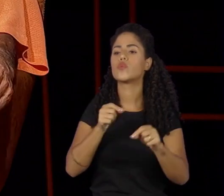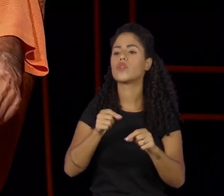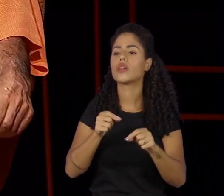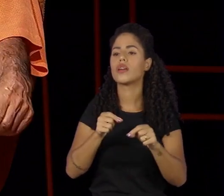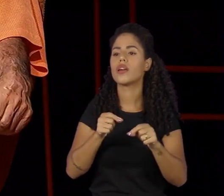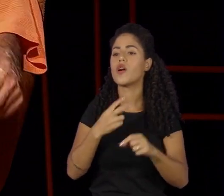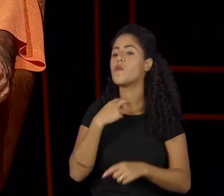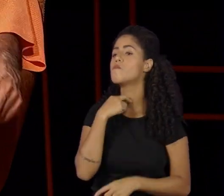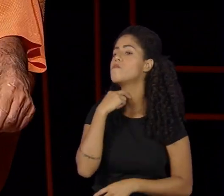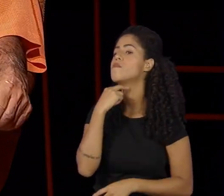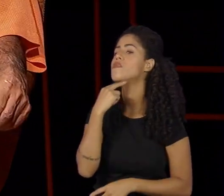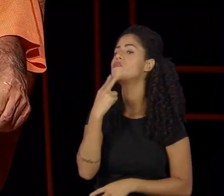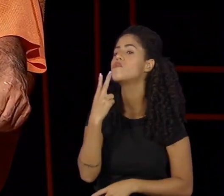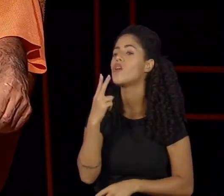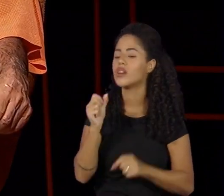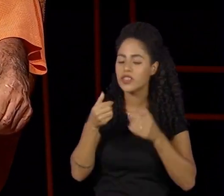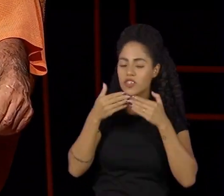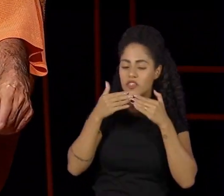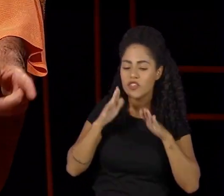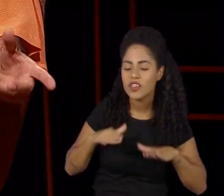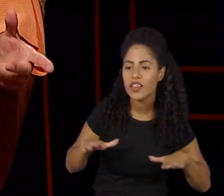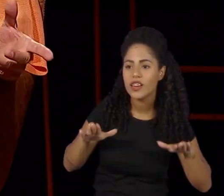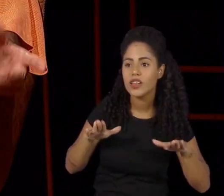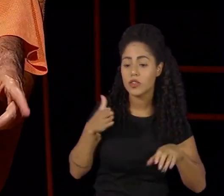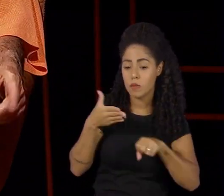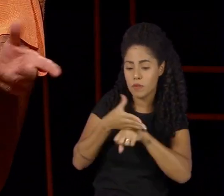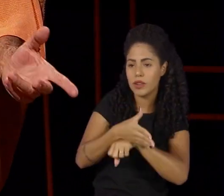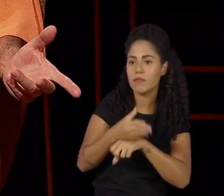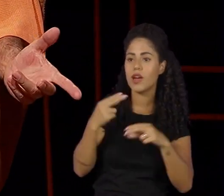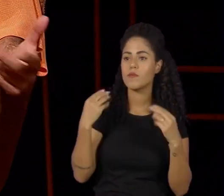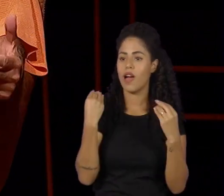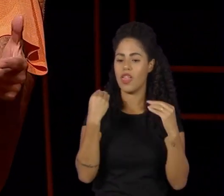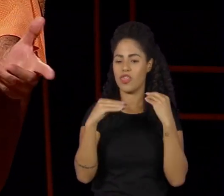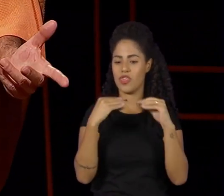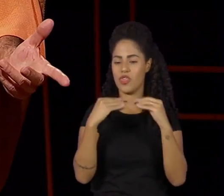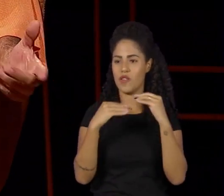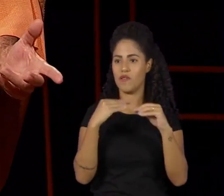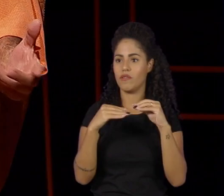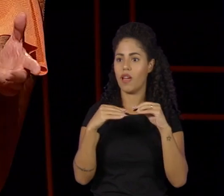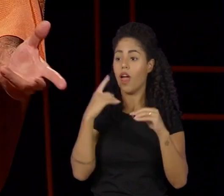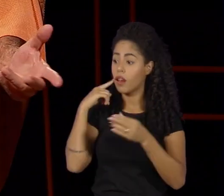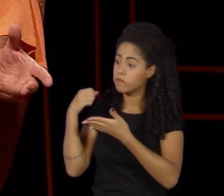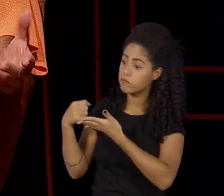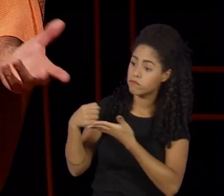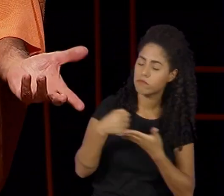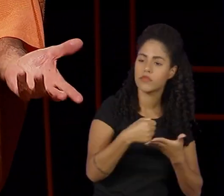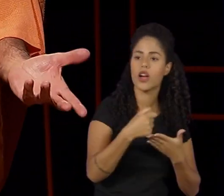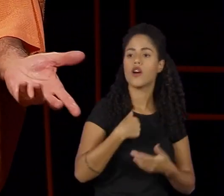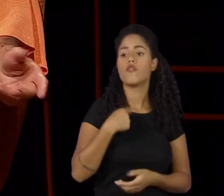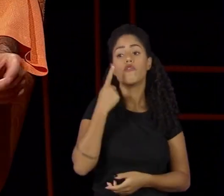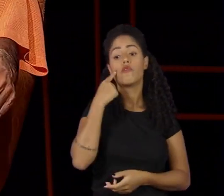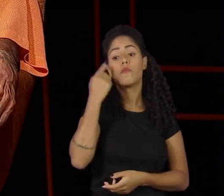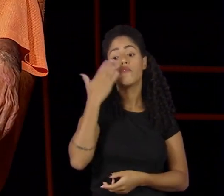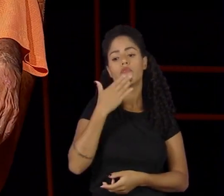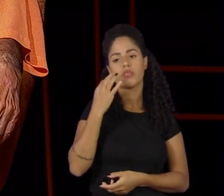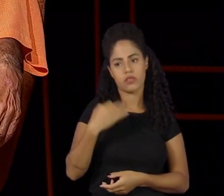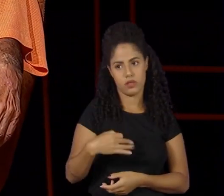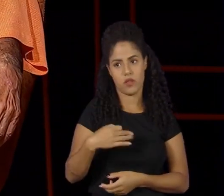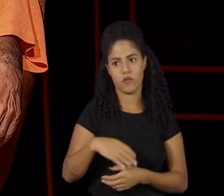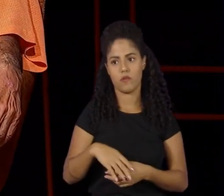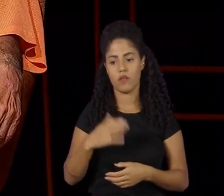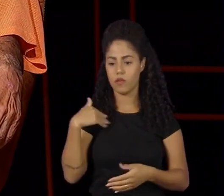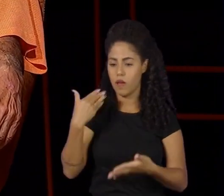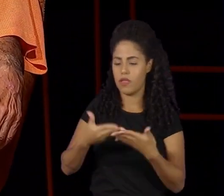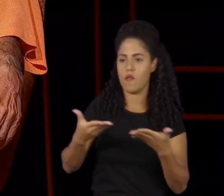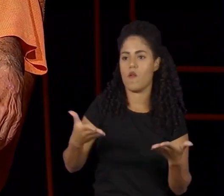criança para fazer uma participação numa novela lá. Ela me levou para ver se dava certo, pronto, até hoje. Então